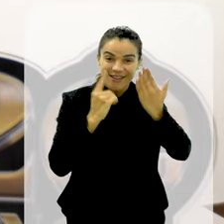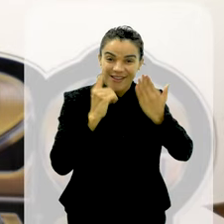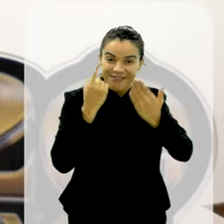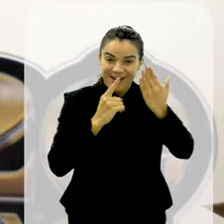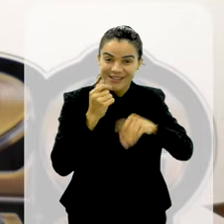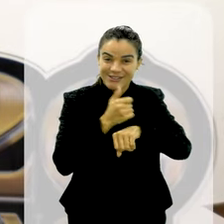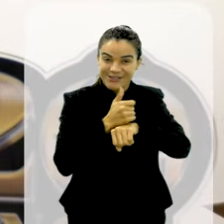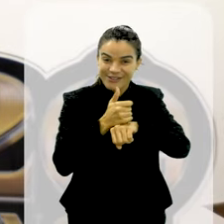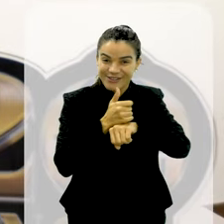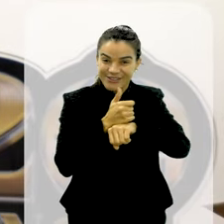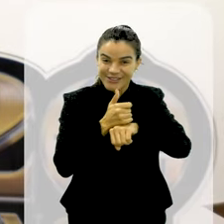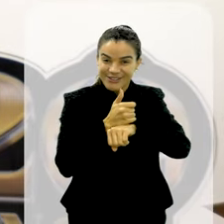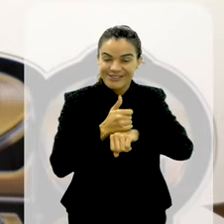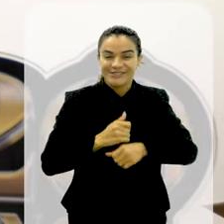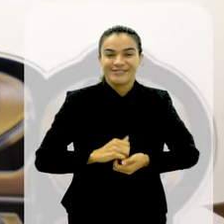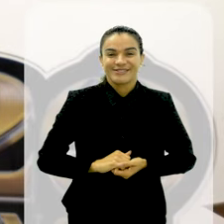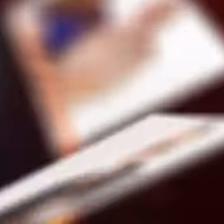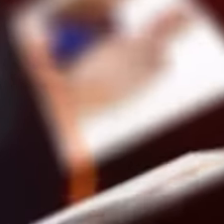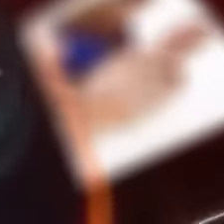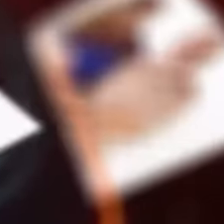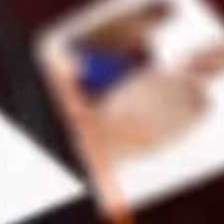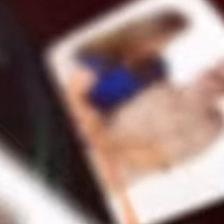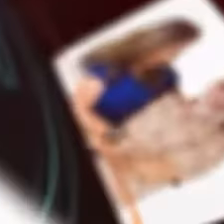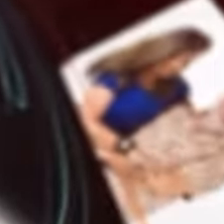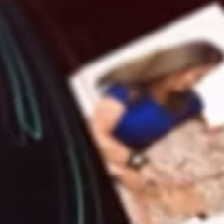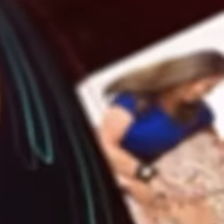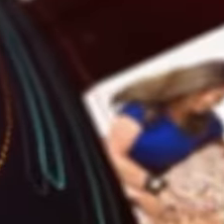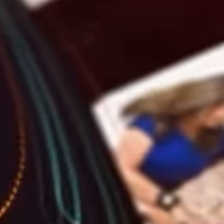do carnavalesco Tarcísio Zanon.